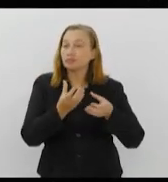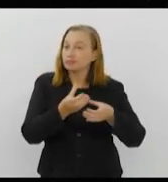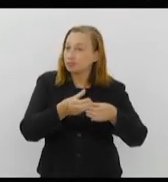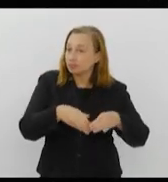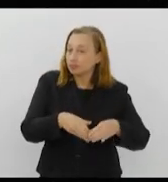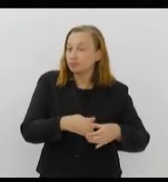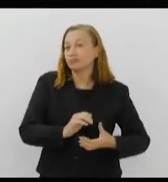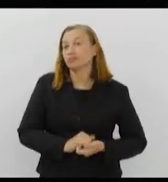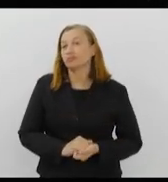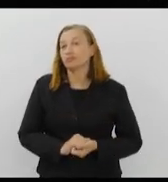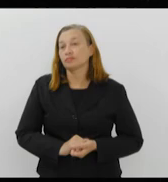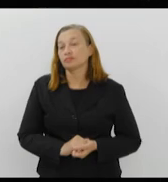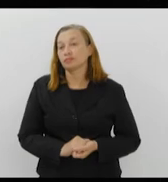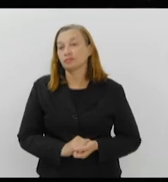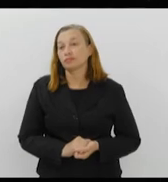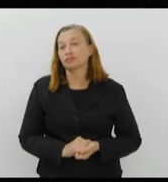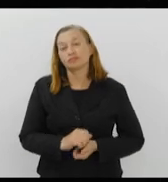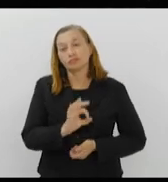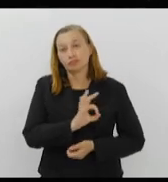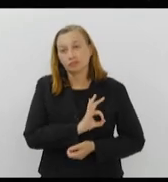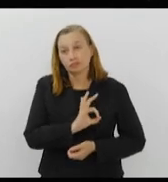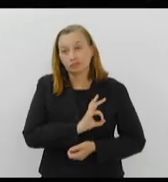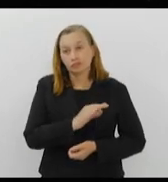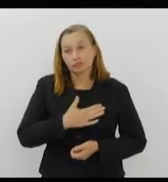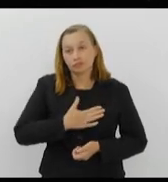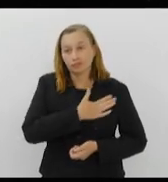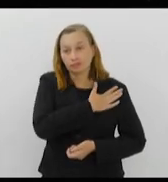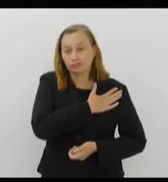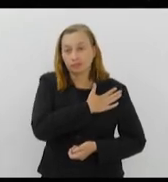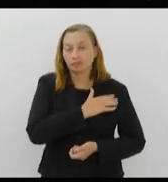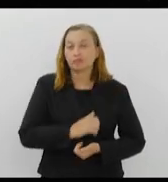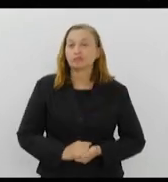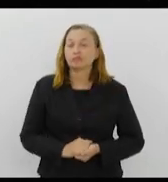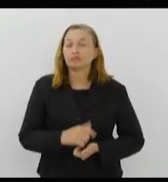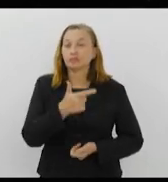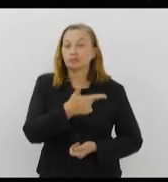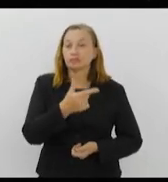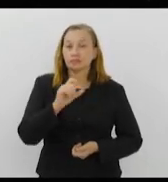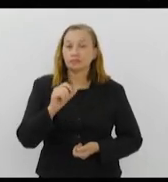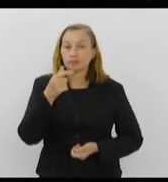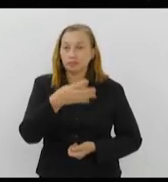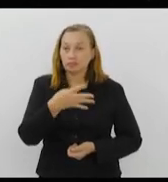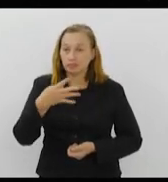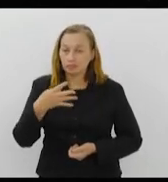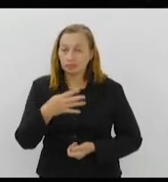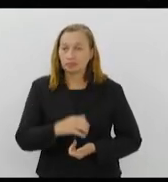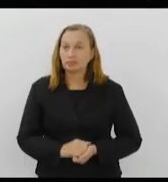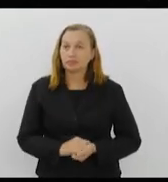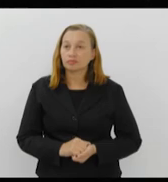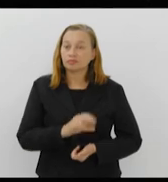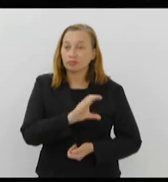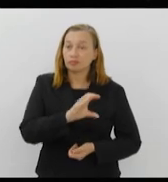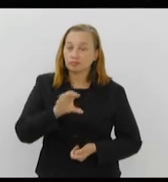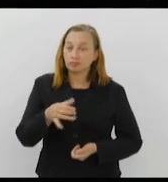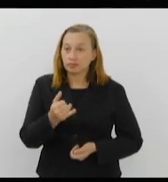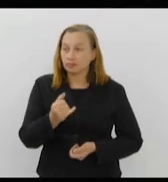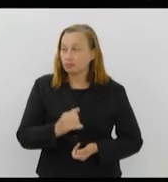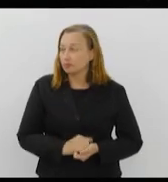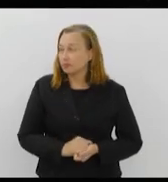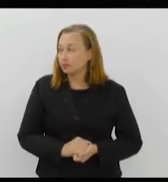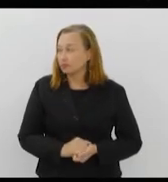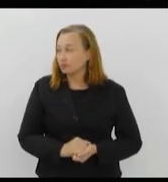concursados da Polícia Militar de 2014. Passando na CCJ, o próximo